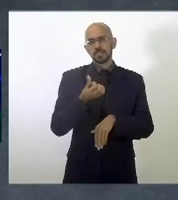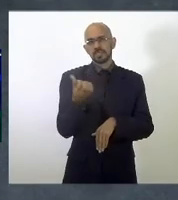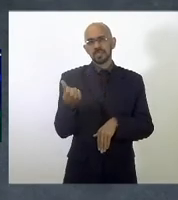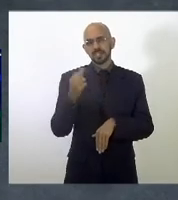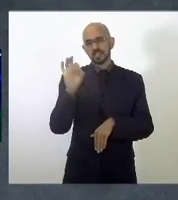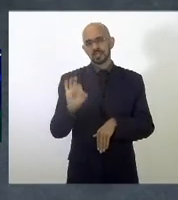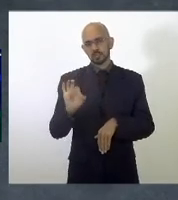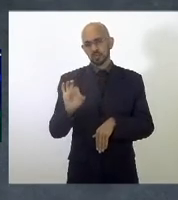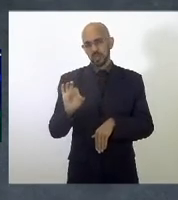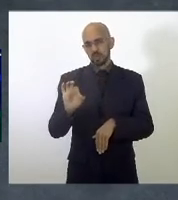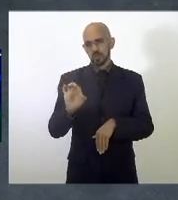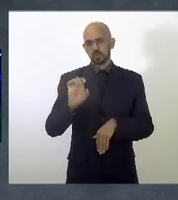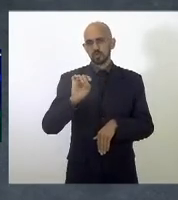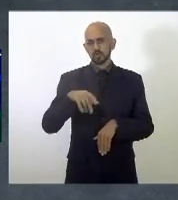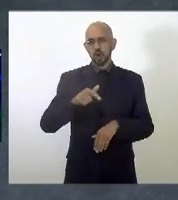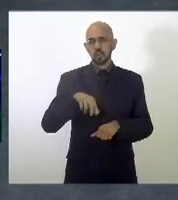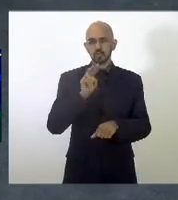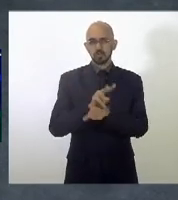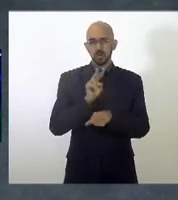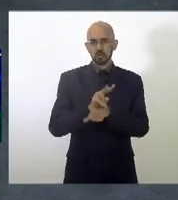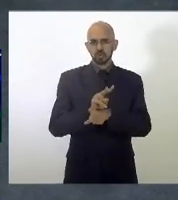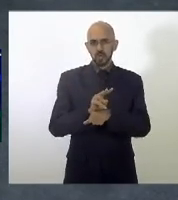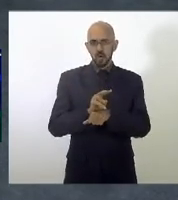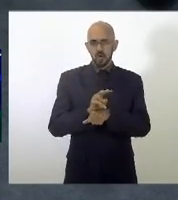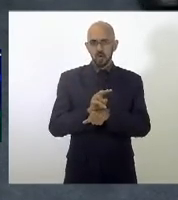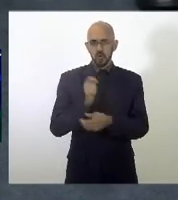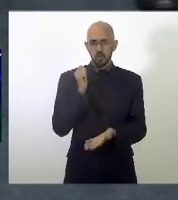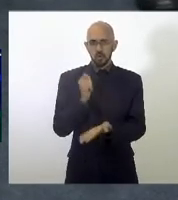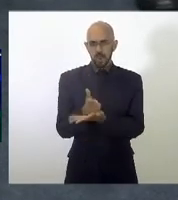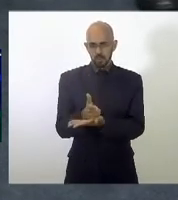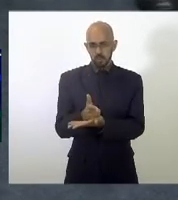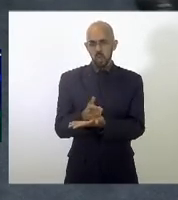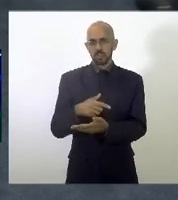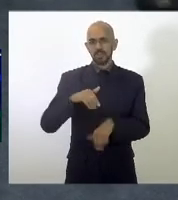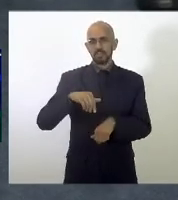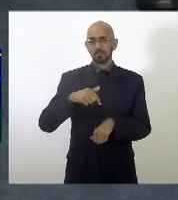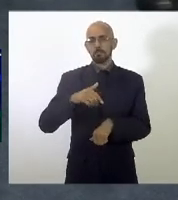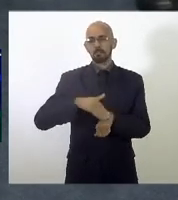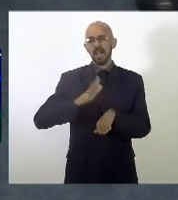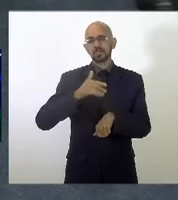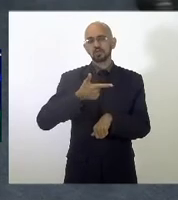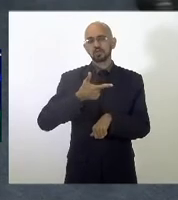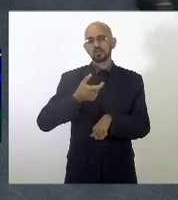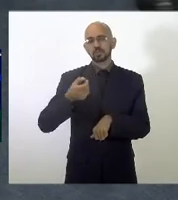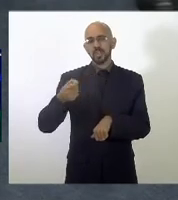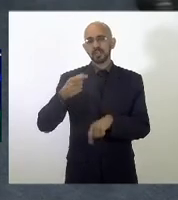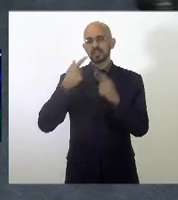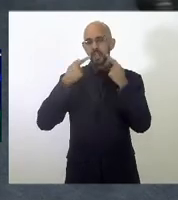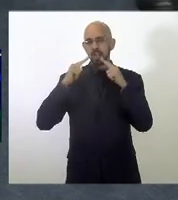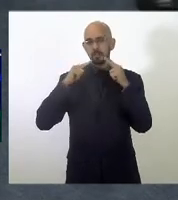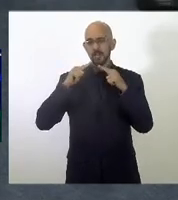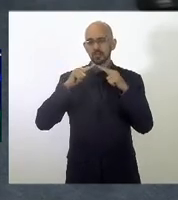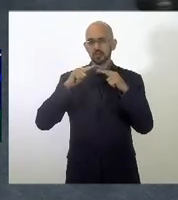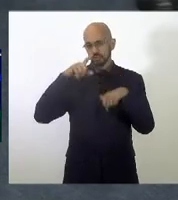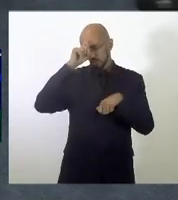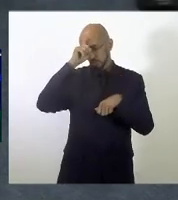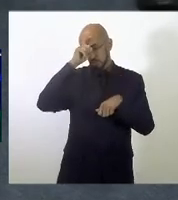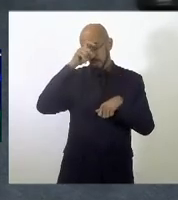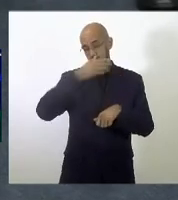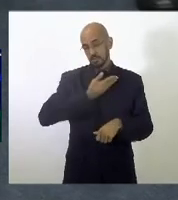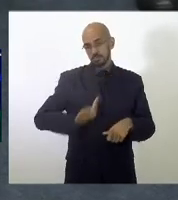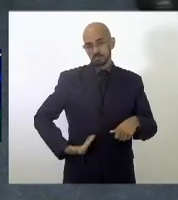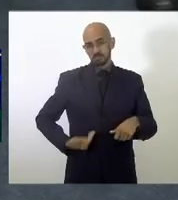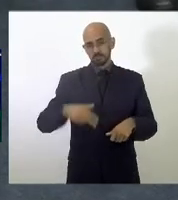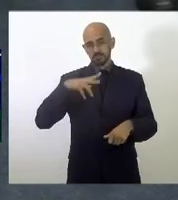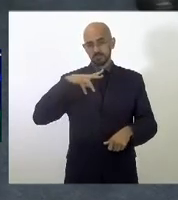2019. Só na defesa do consumidor, senhor presidente, foram mais de 200 reclamações com relação a hospitais públicos e privados no mês